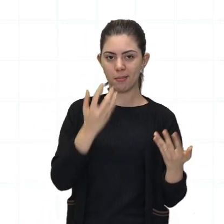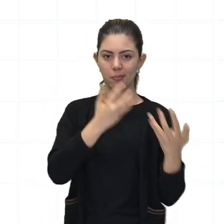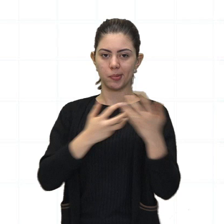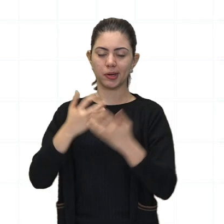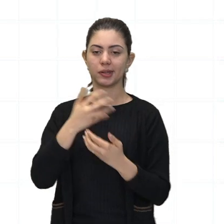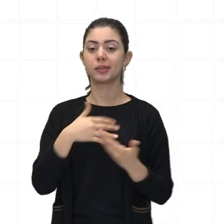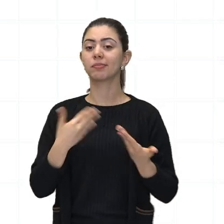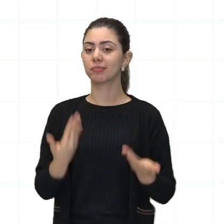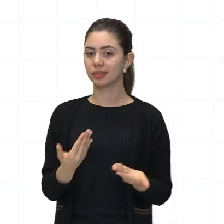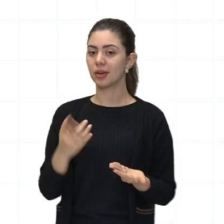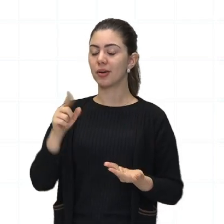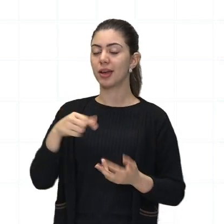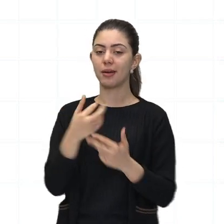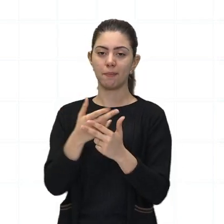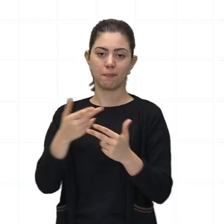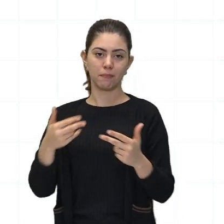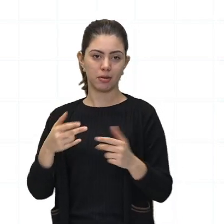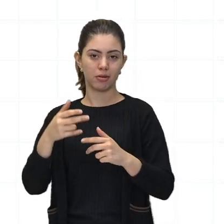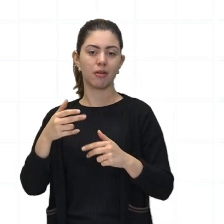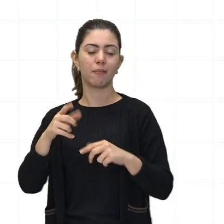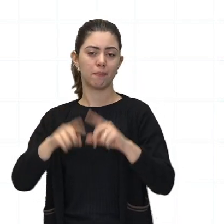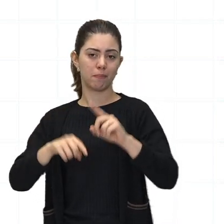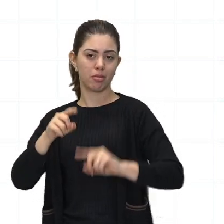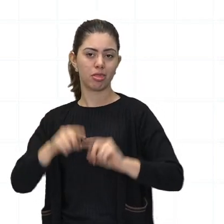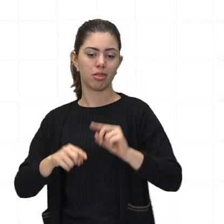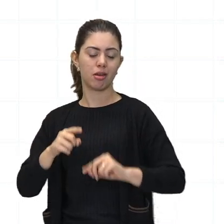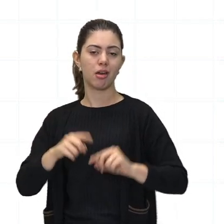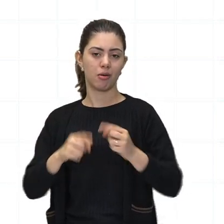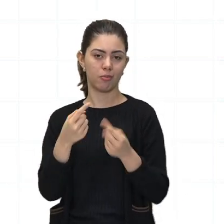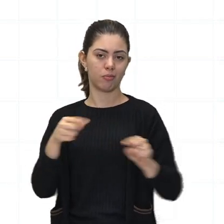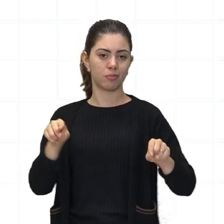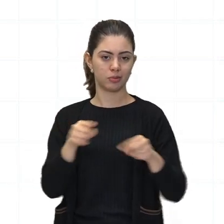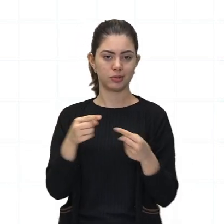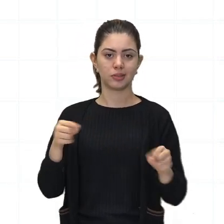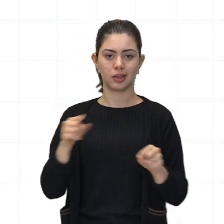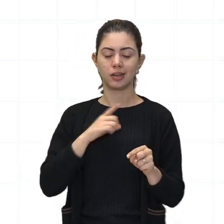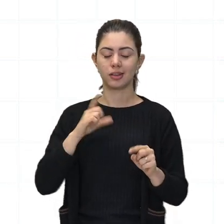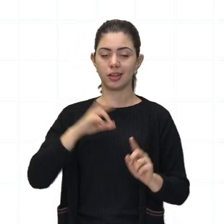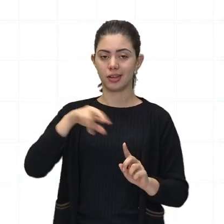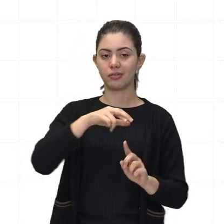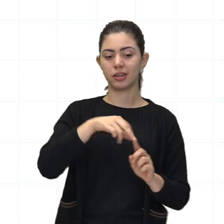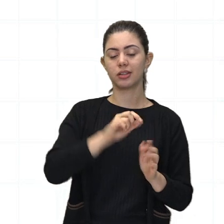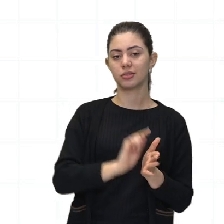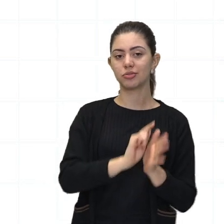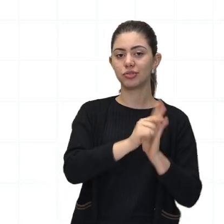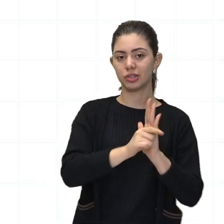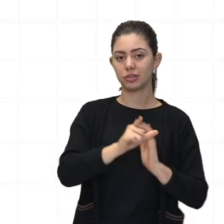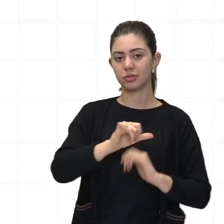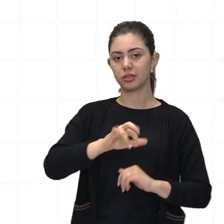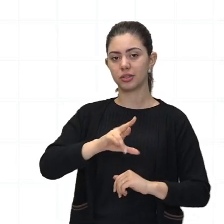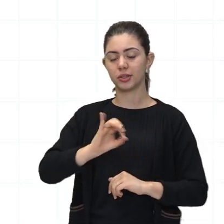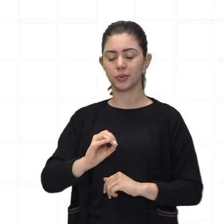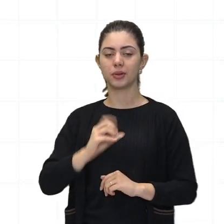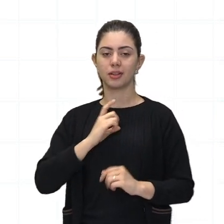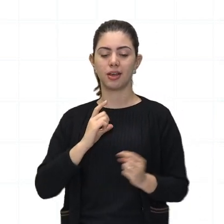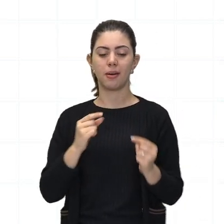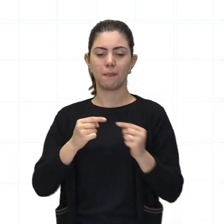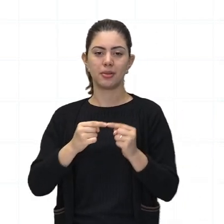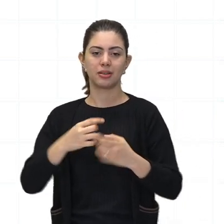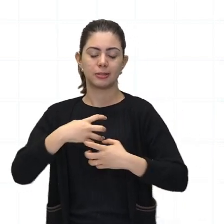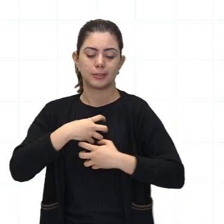tem aí o instrumento musical, a referência a esse gênero lírico, que é bastante emocional. Ele